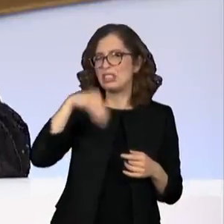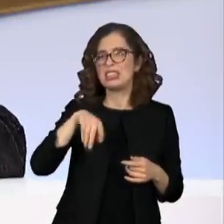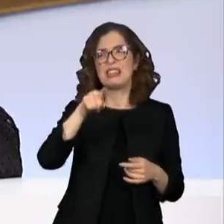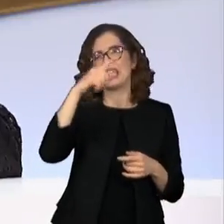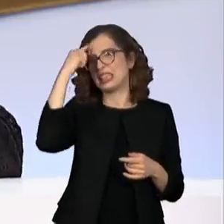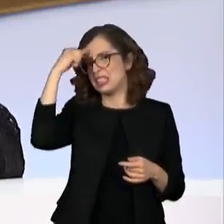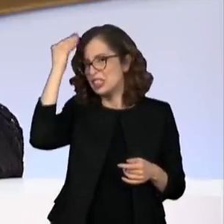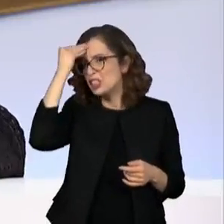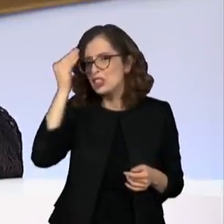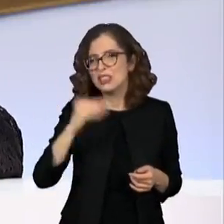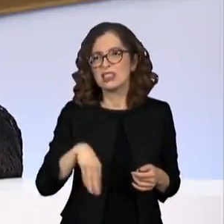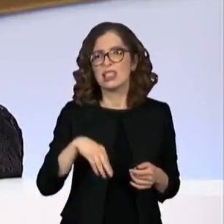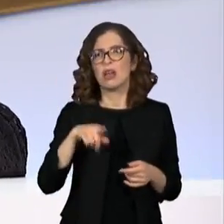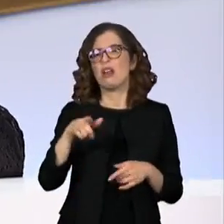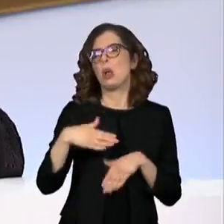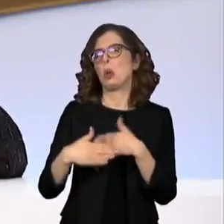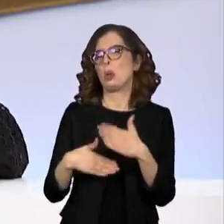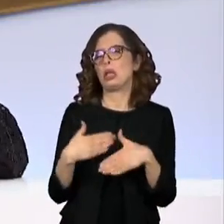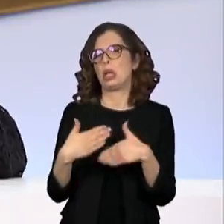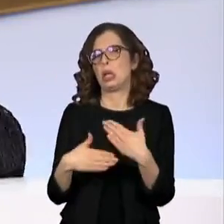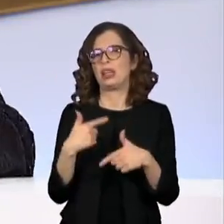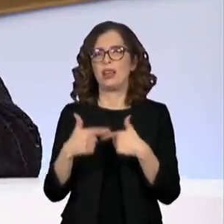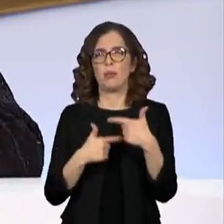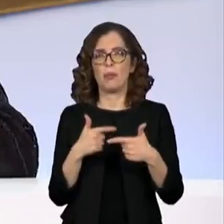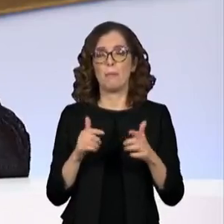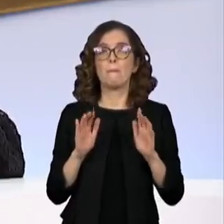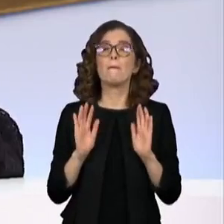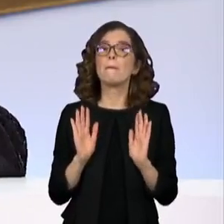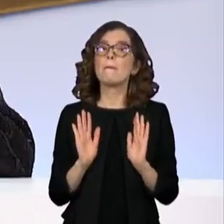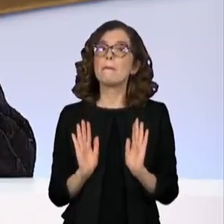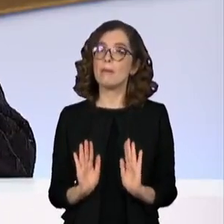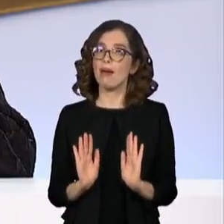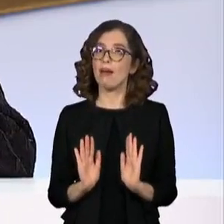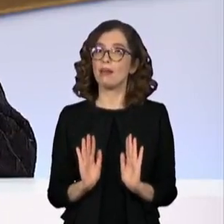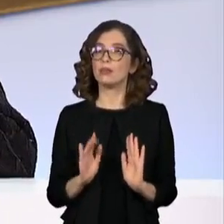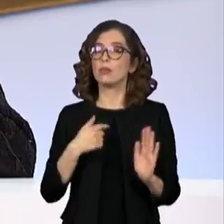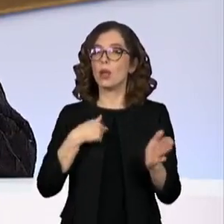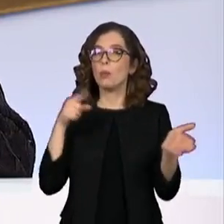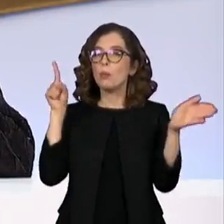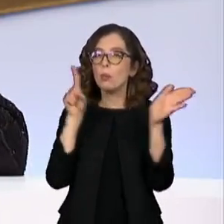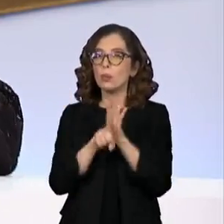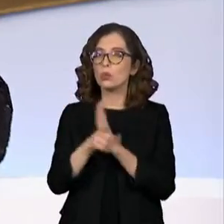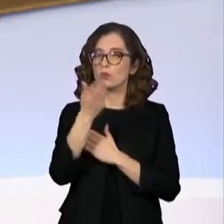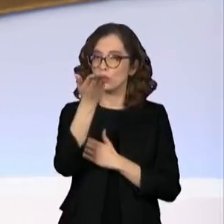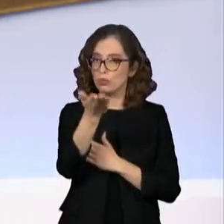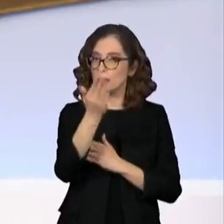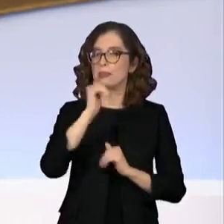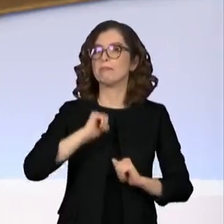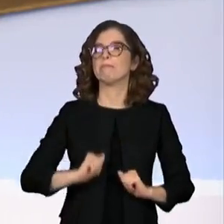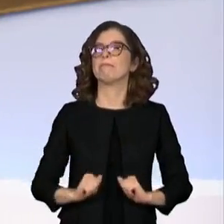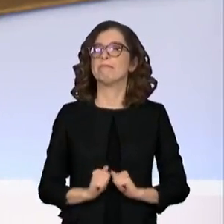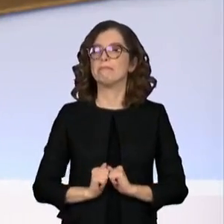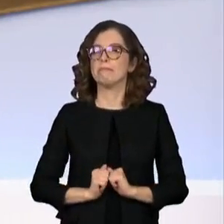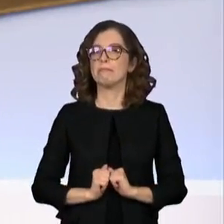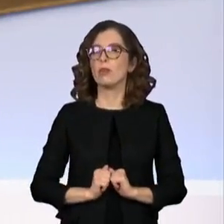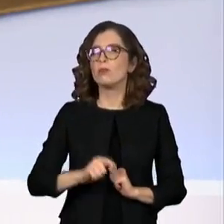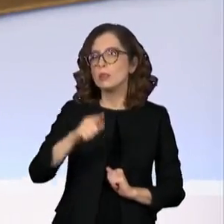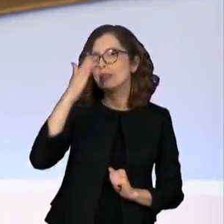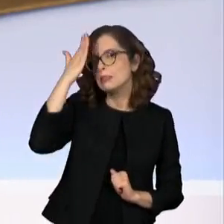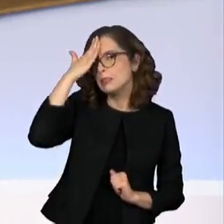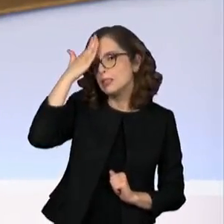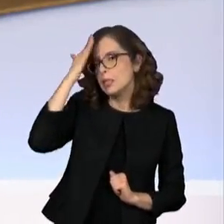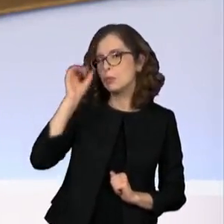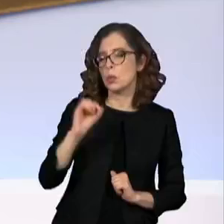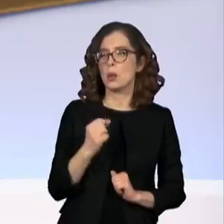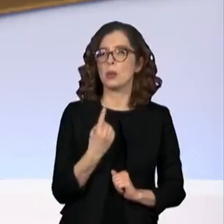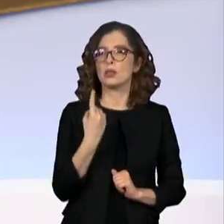quero destacar duas partes na sua trajetória que me levam para a pergunta. A primeira dela é aquele 19 de julho,